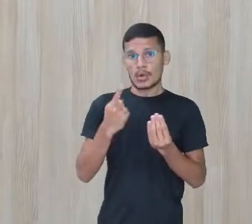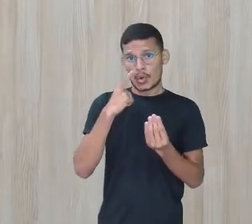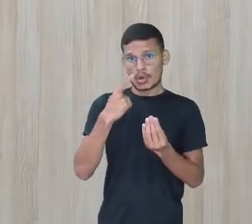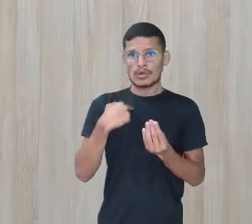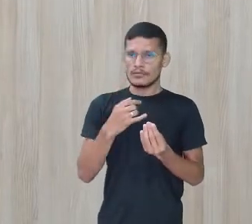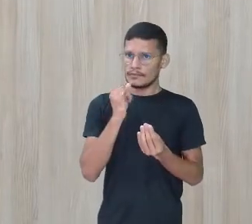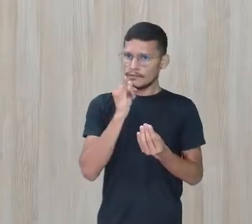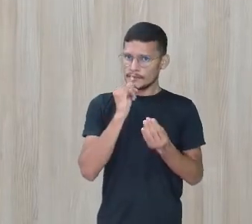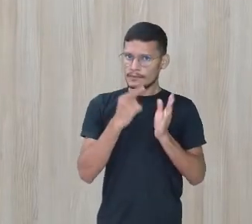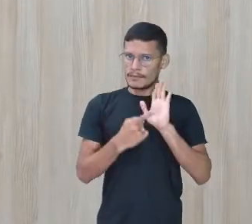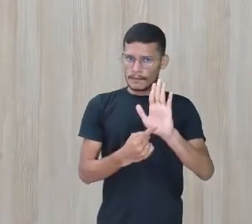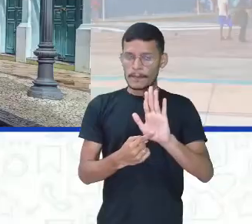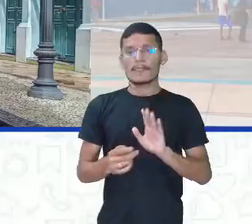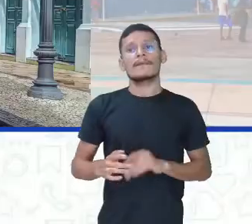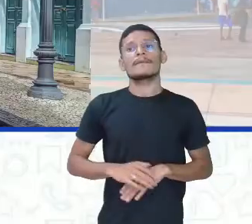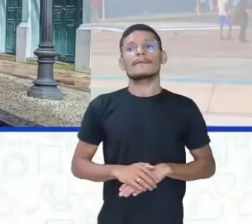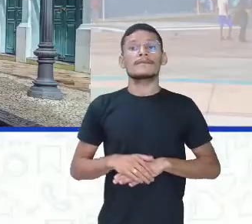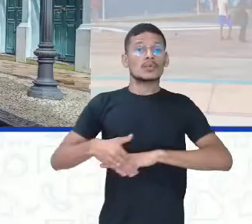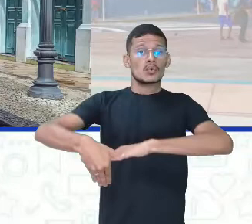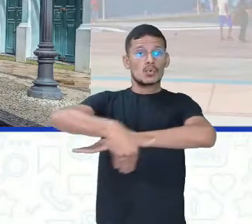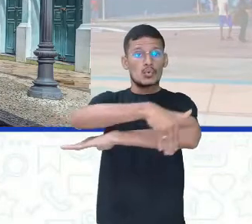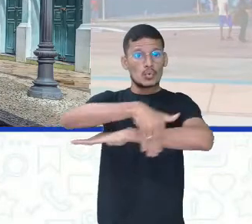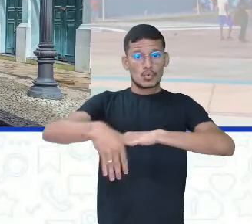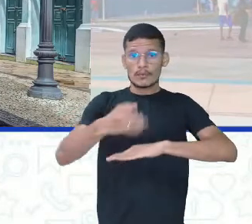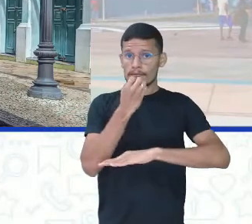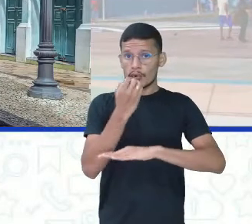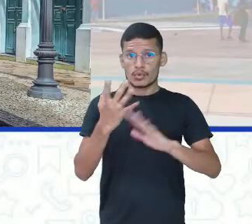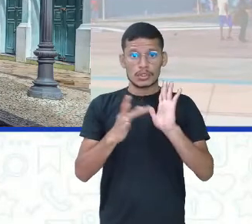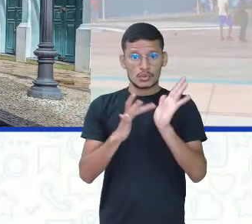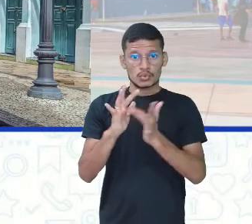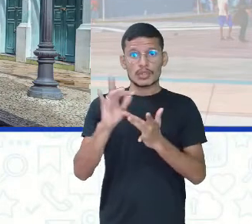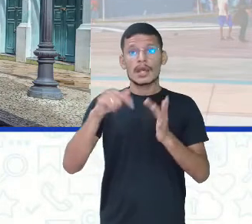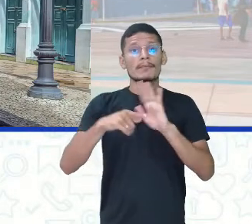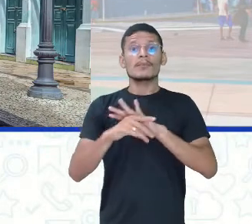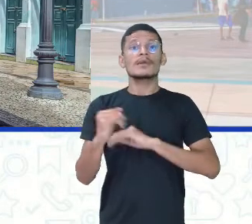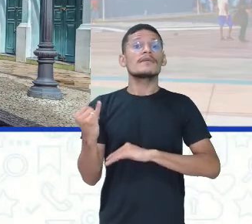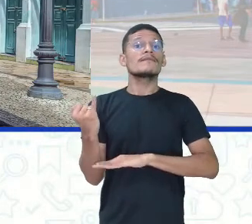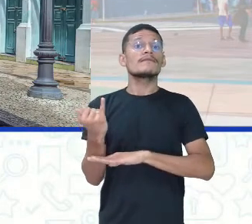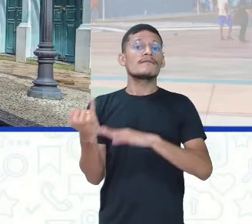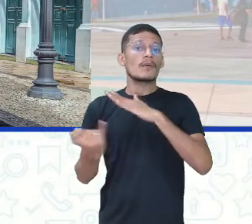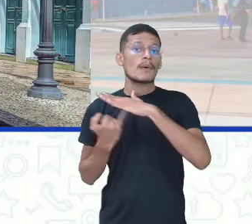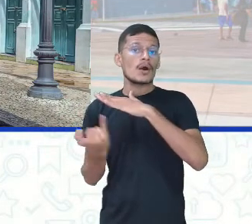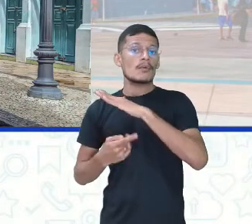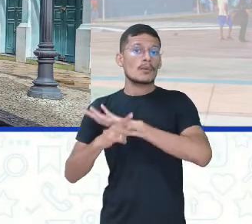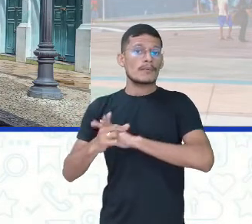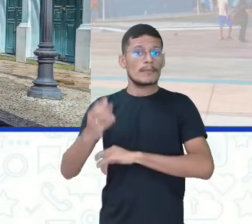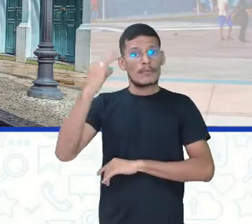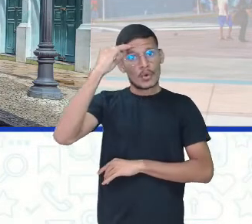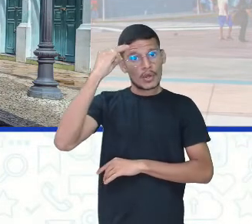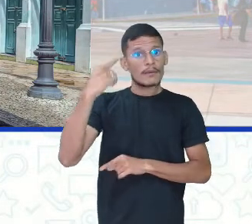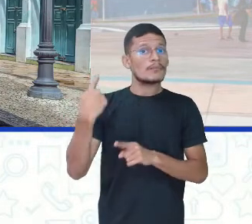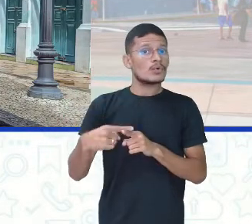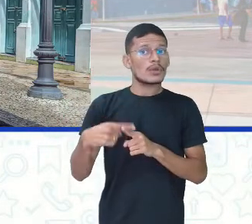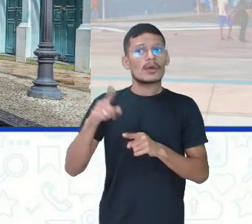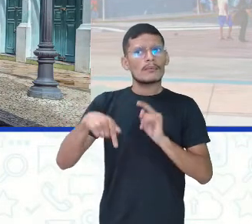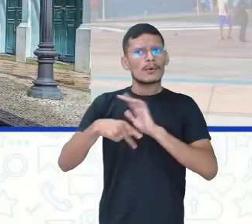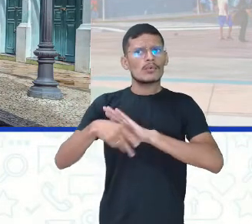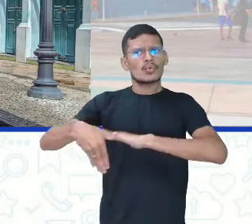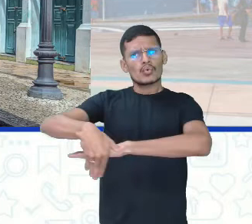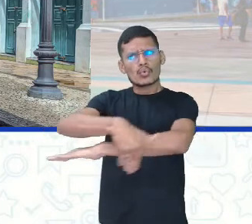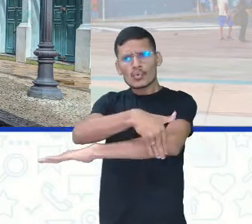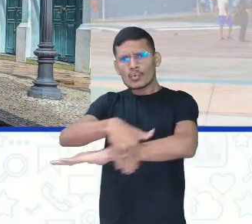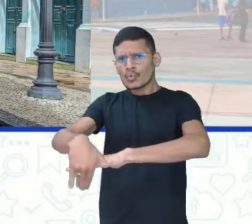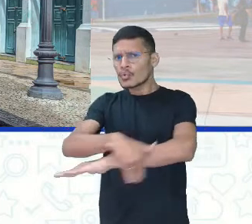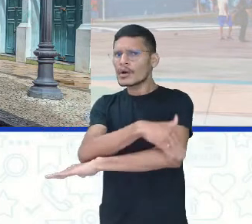a exemplos. Por exemplo, a Rua do Bom Jesus é um lugar informal da memória. Afinal de contas, é uma rua em